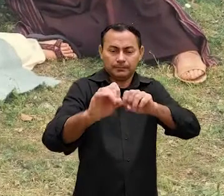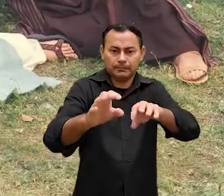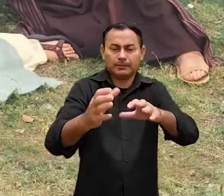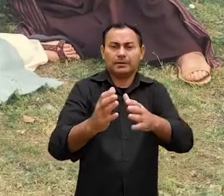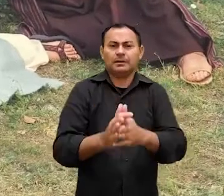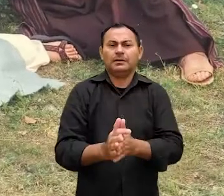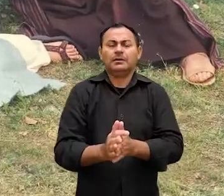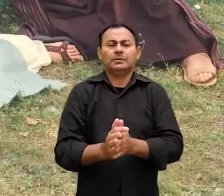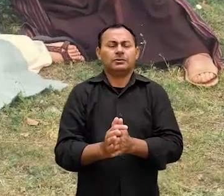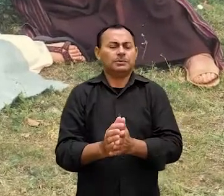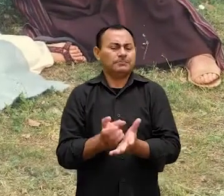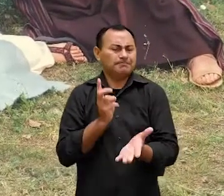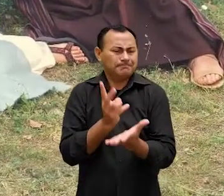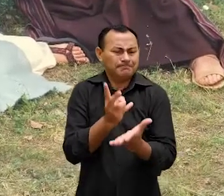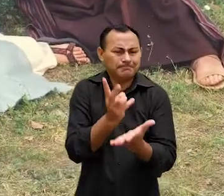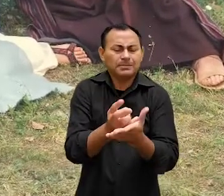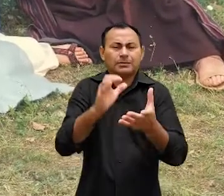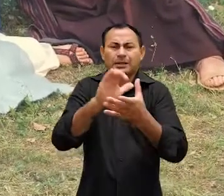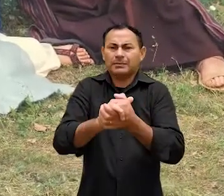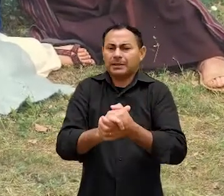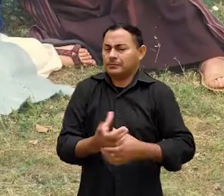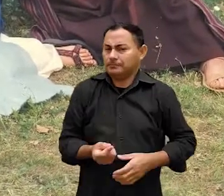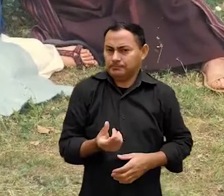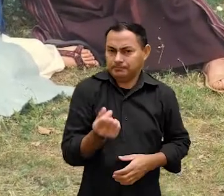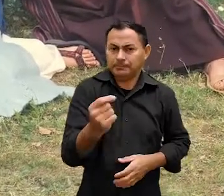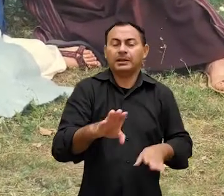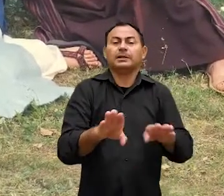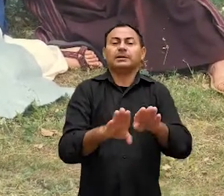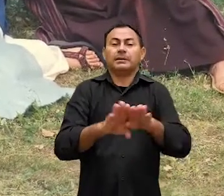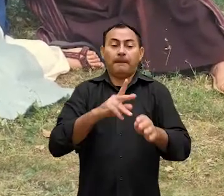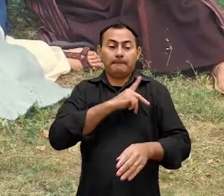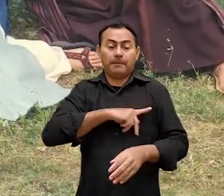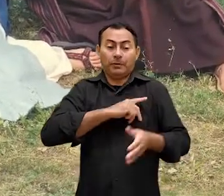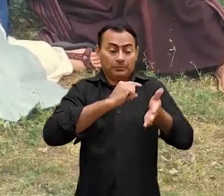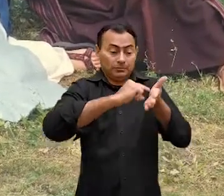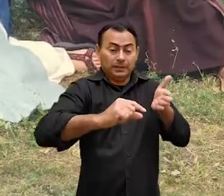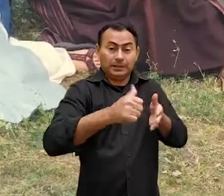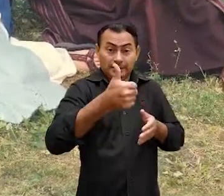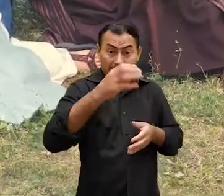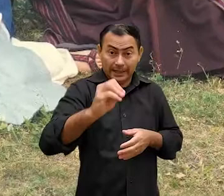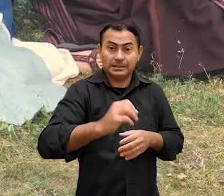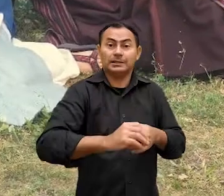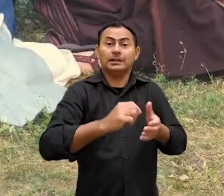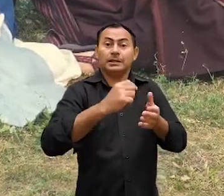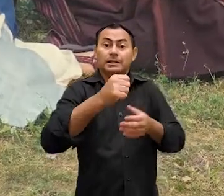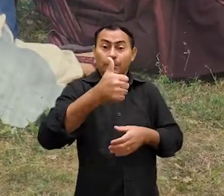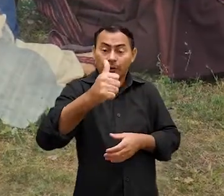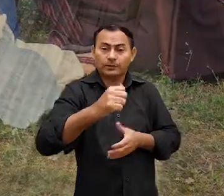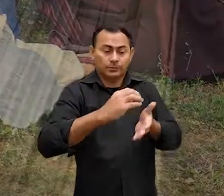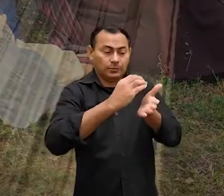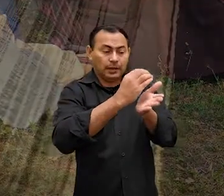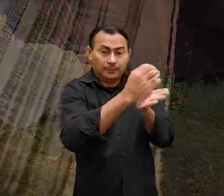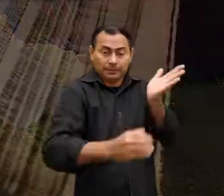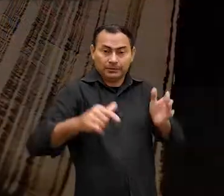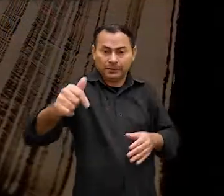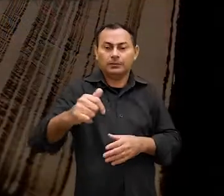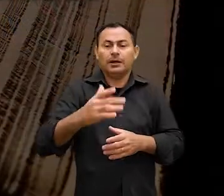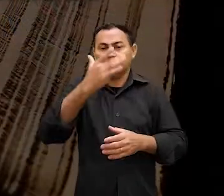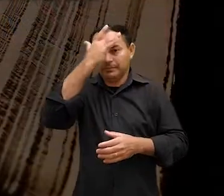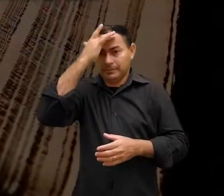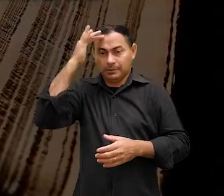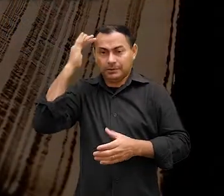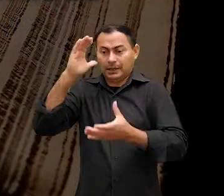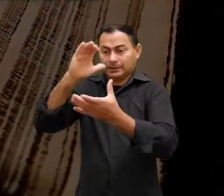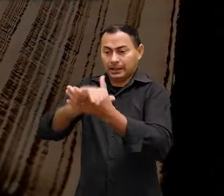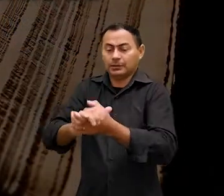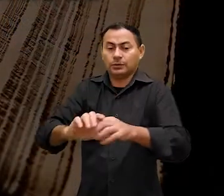a indissolubilidade do casamento e Paulo diz nos versículos 10 e 11 do capítulo 7, aos casados